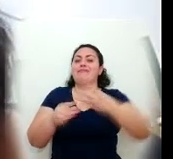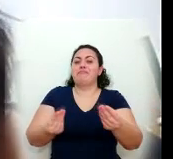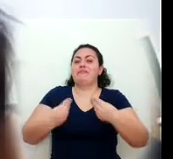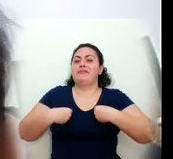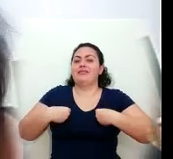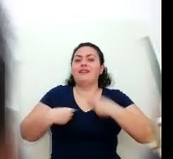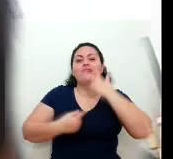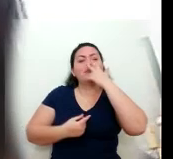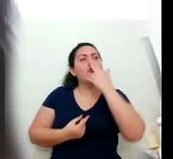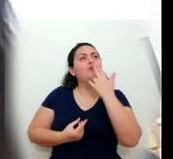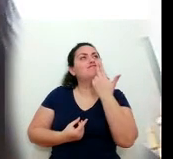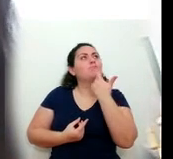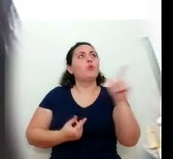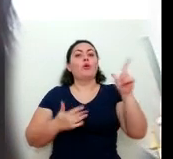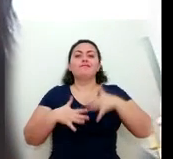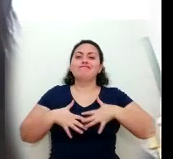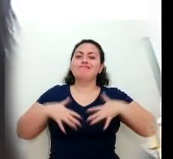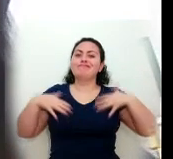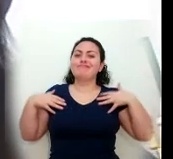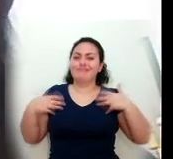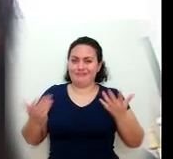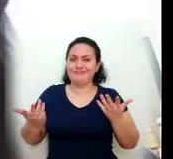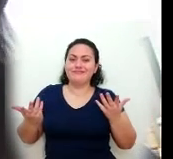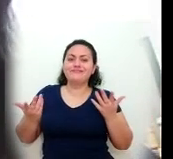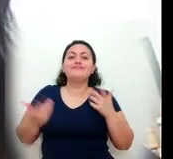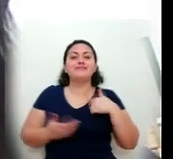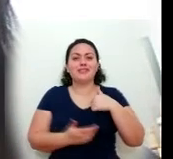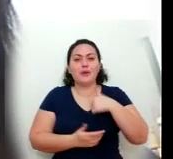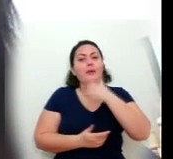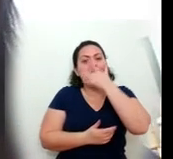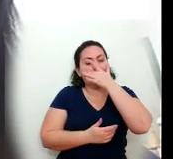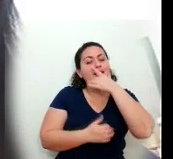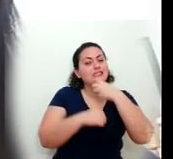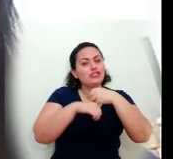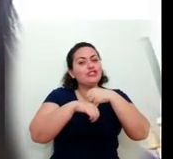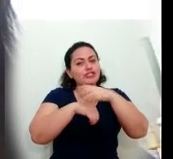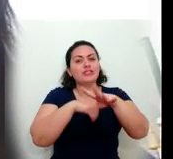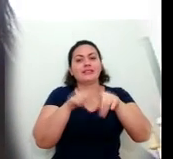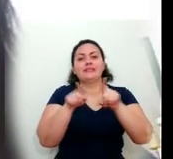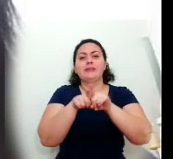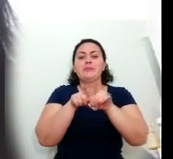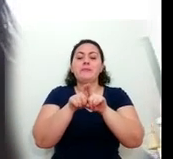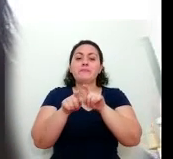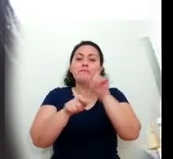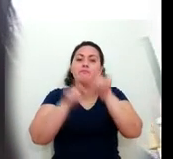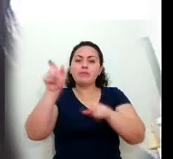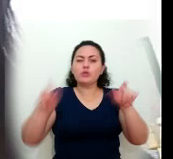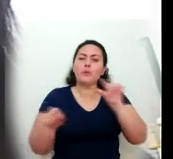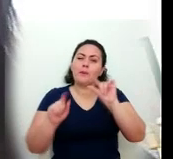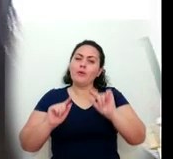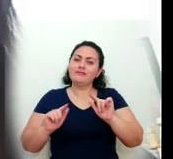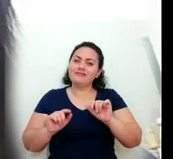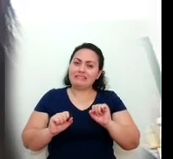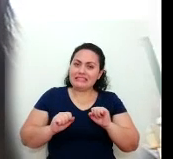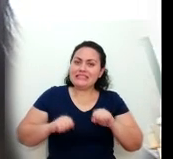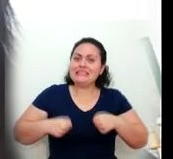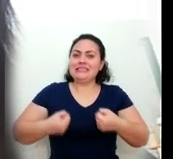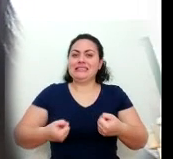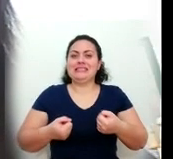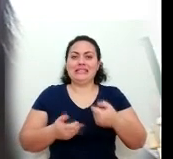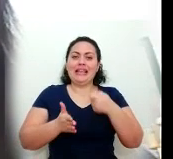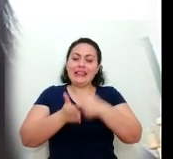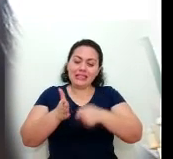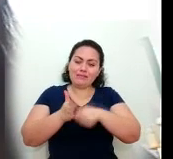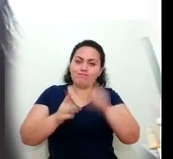desse ambiente, nos dando um outro humor, né, então eu acho que também é bem recomendado que as pessoas se aventurem um